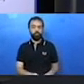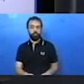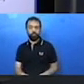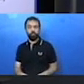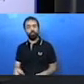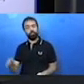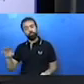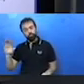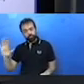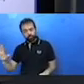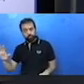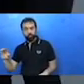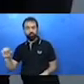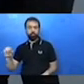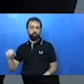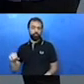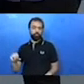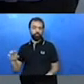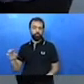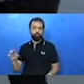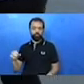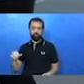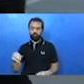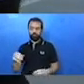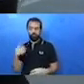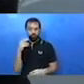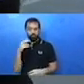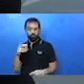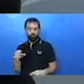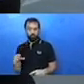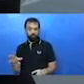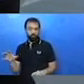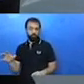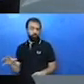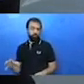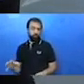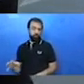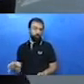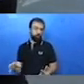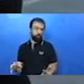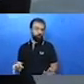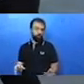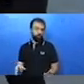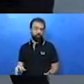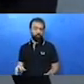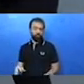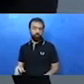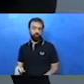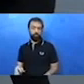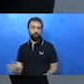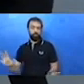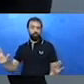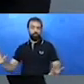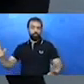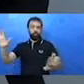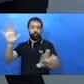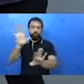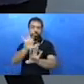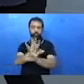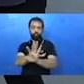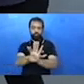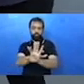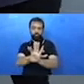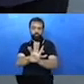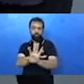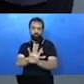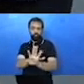para pegar a transparência de vocês e colocarem em cima dessa atividade.